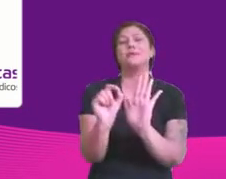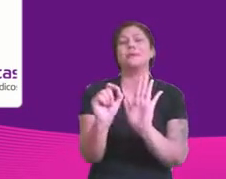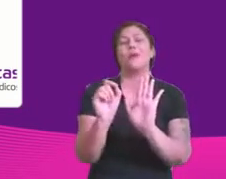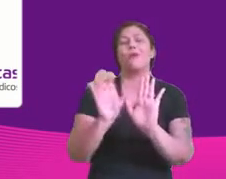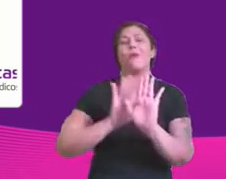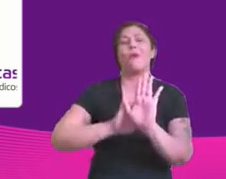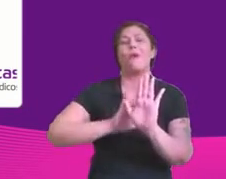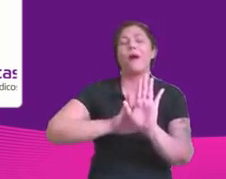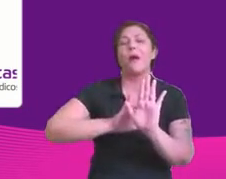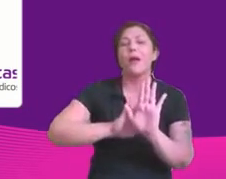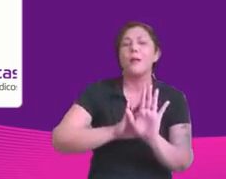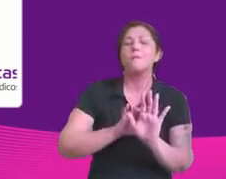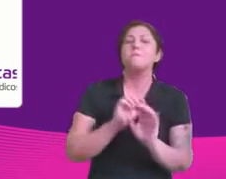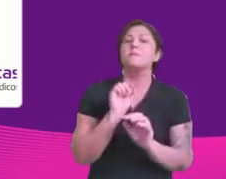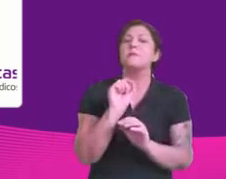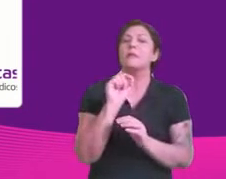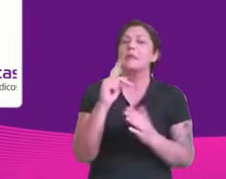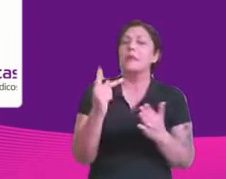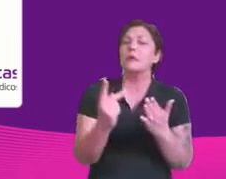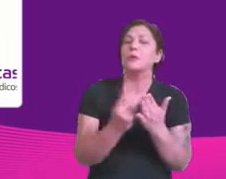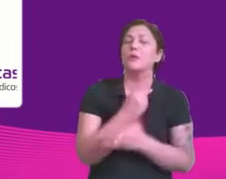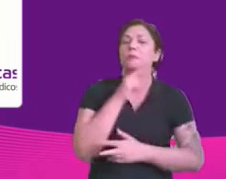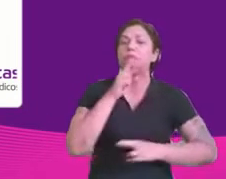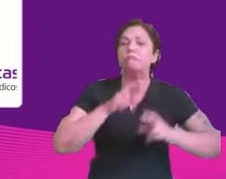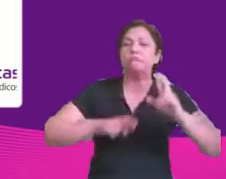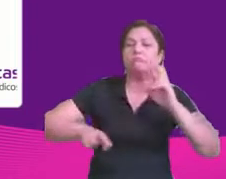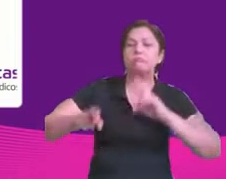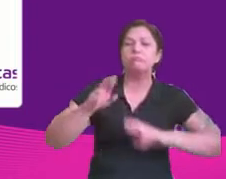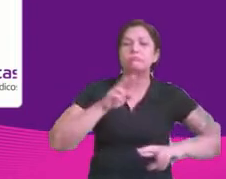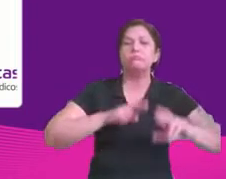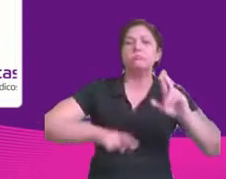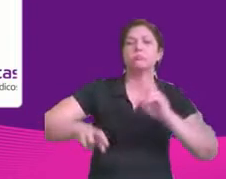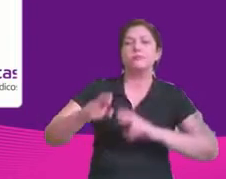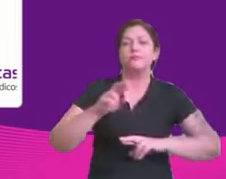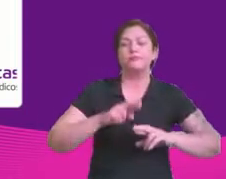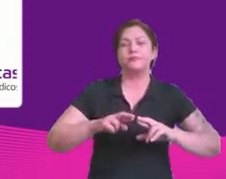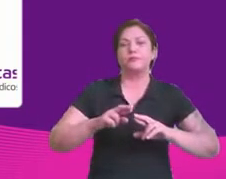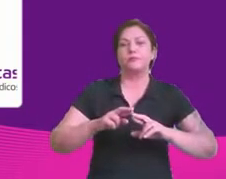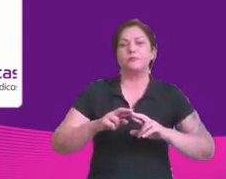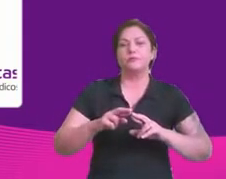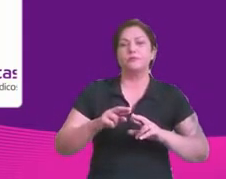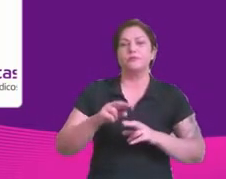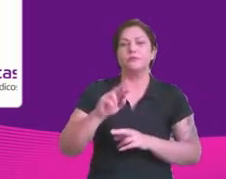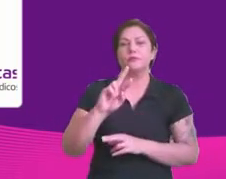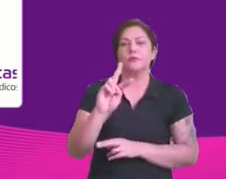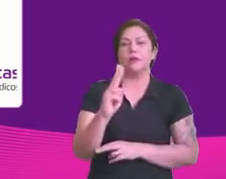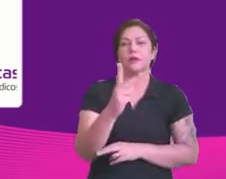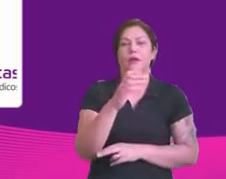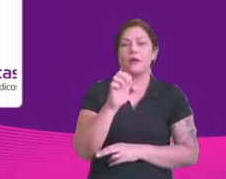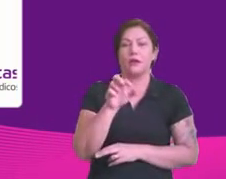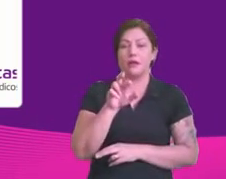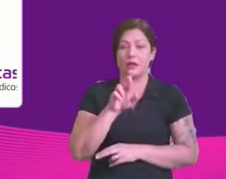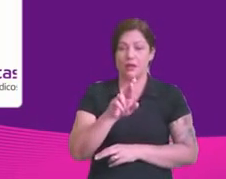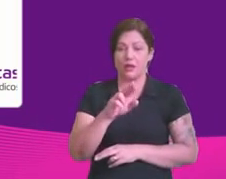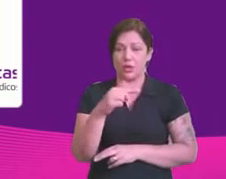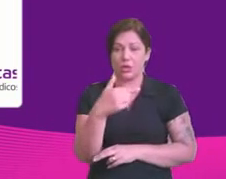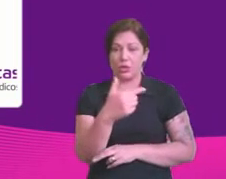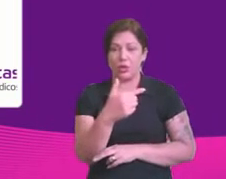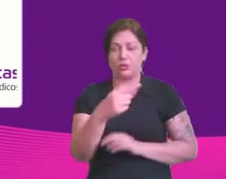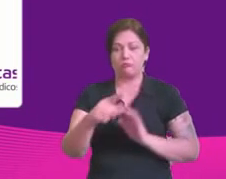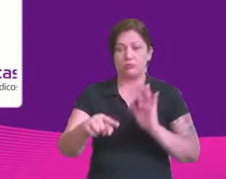molecular, nas análises adicionais, veio uma peça HER2 negativo, com estabilidade